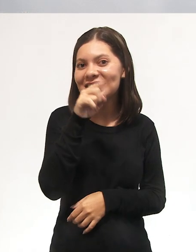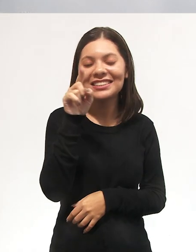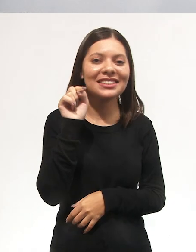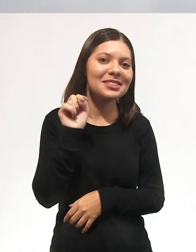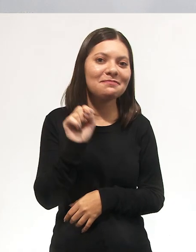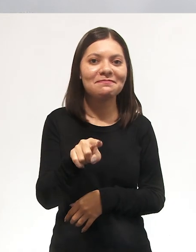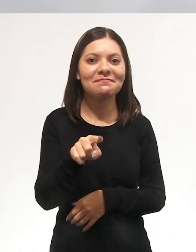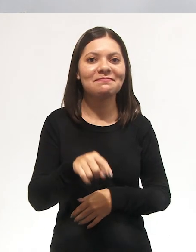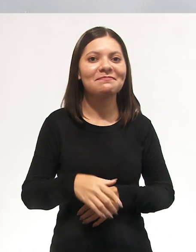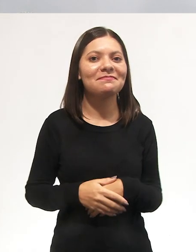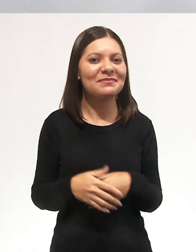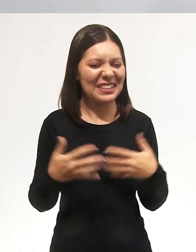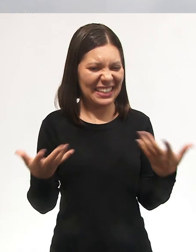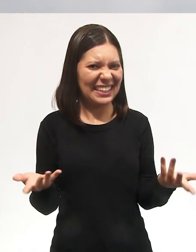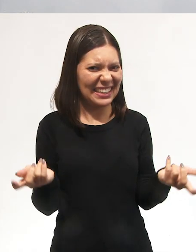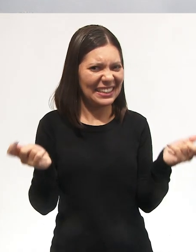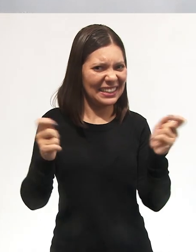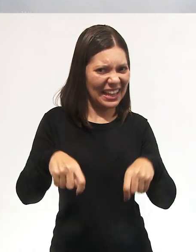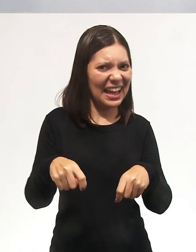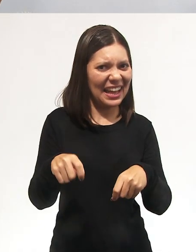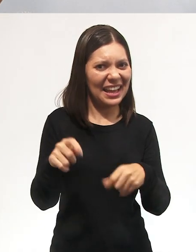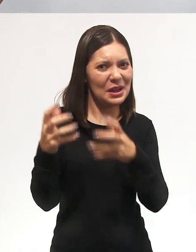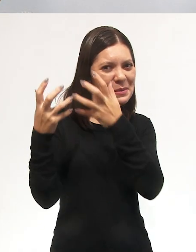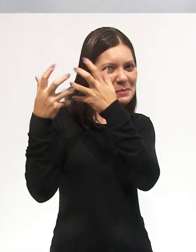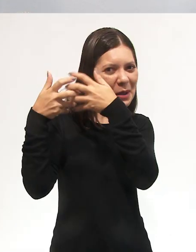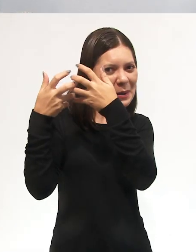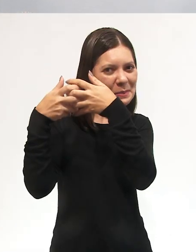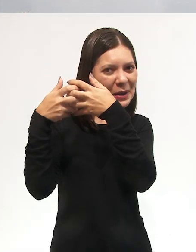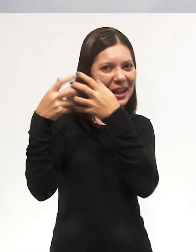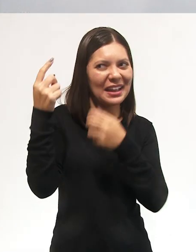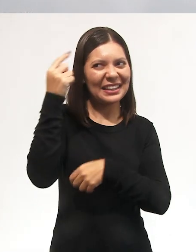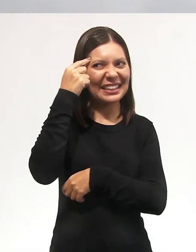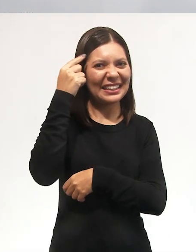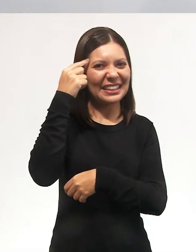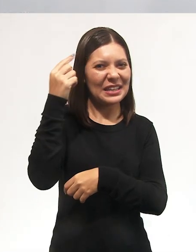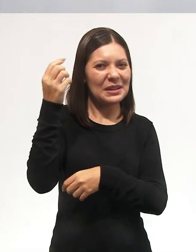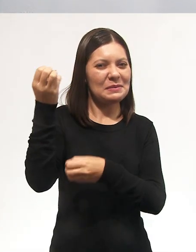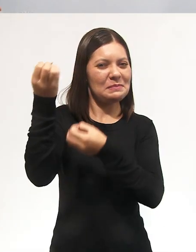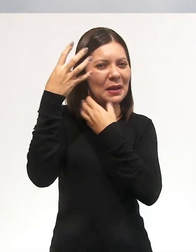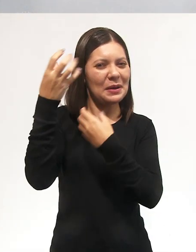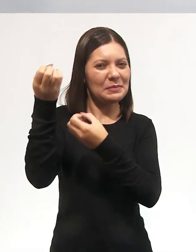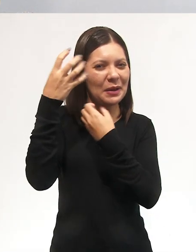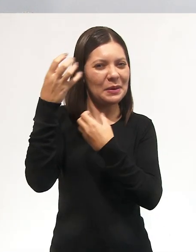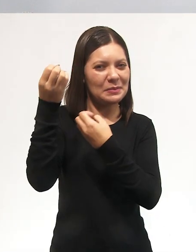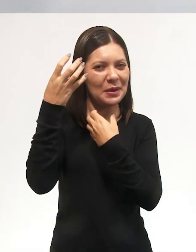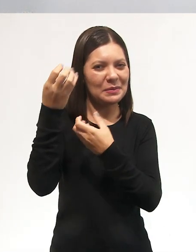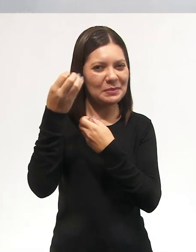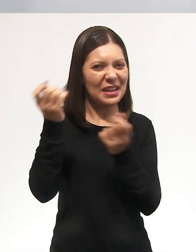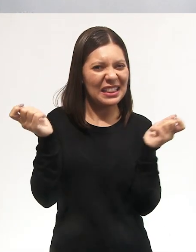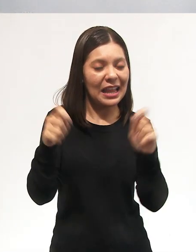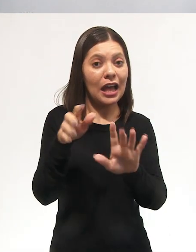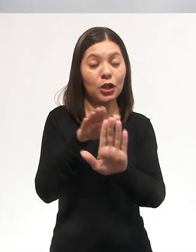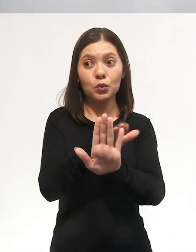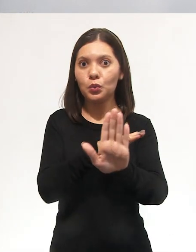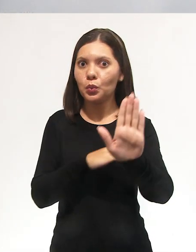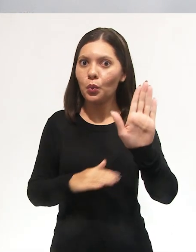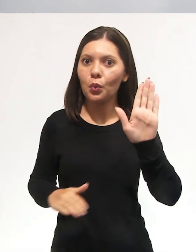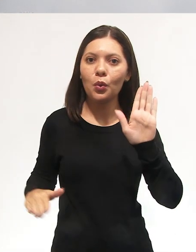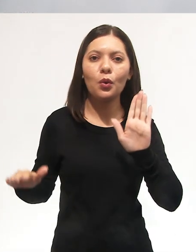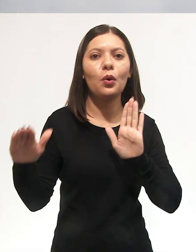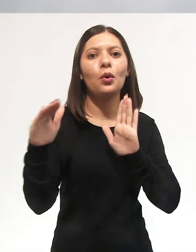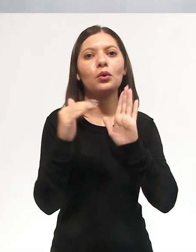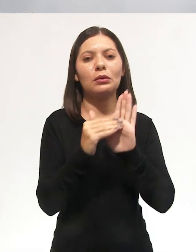Cri. E aí, será que na nossa cabeça, na cabecinha da Mafalda, na nossa cabeça cabe tudo